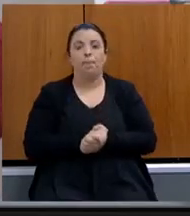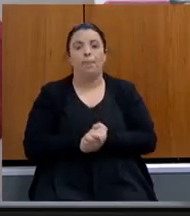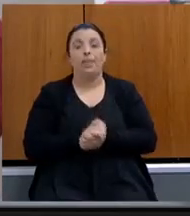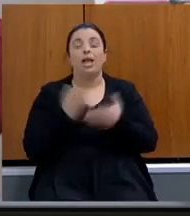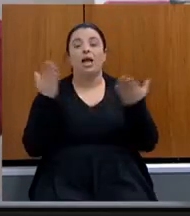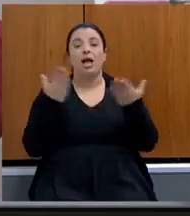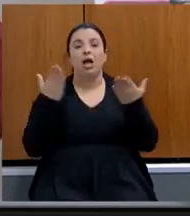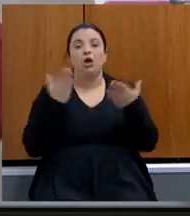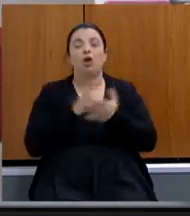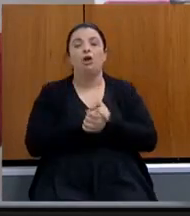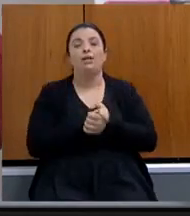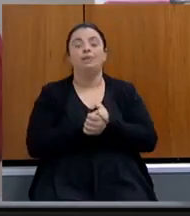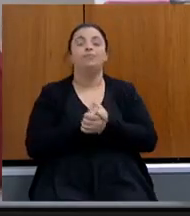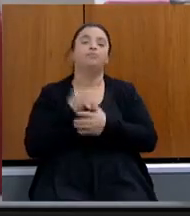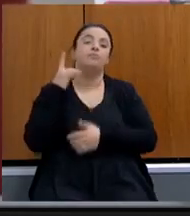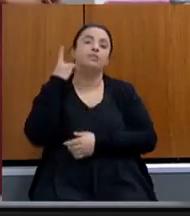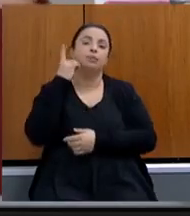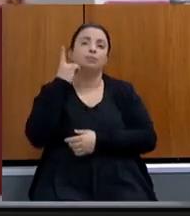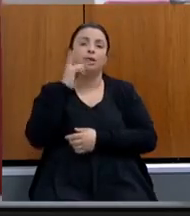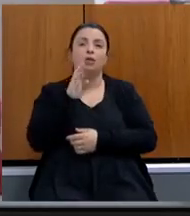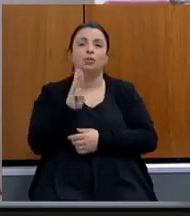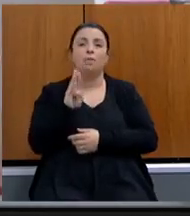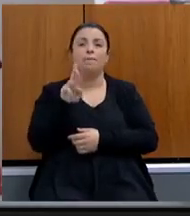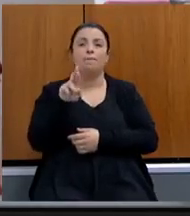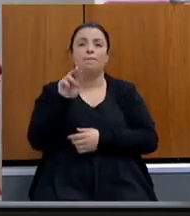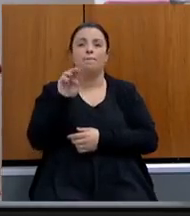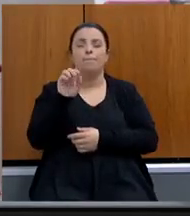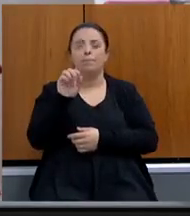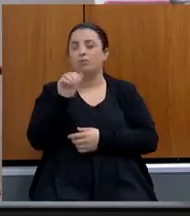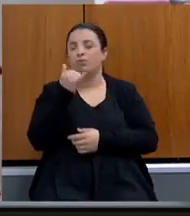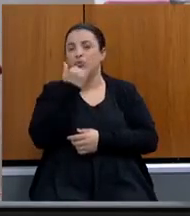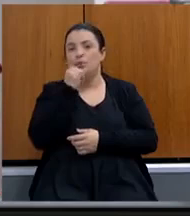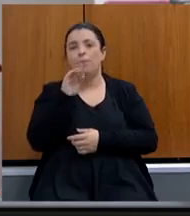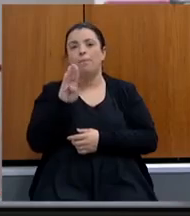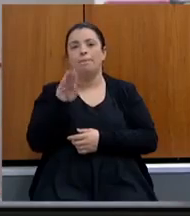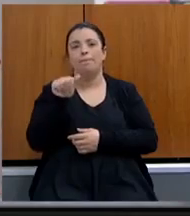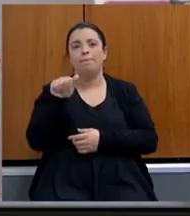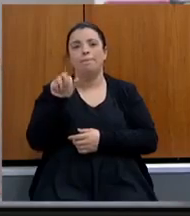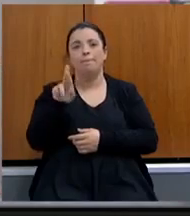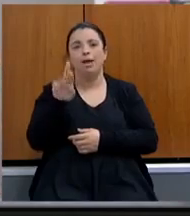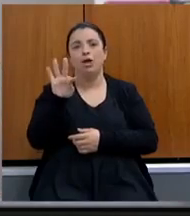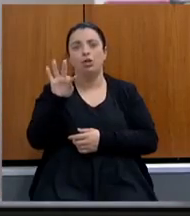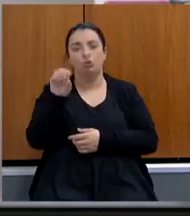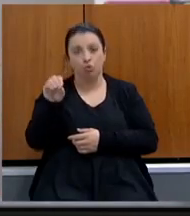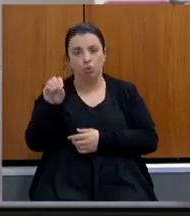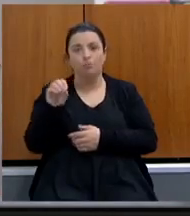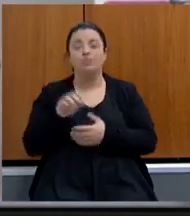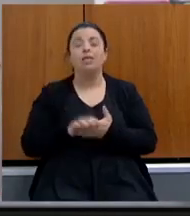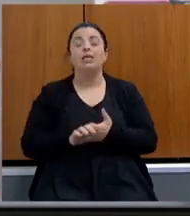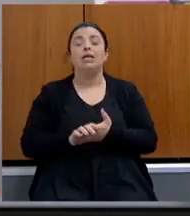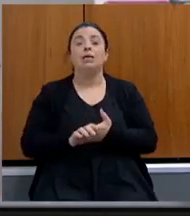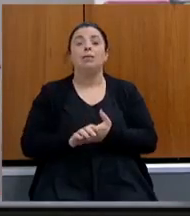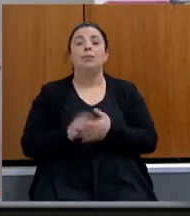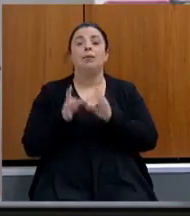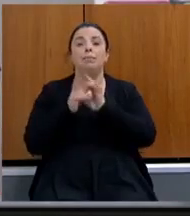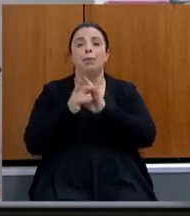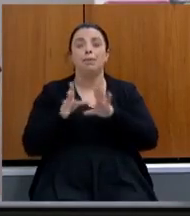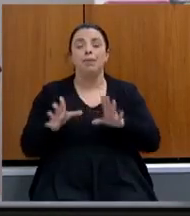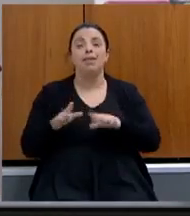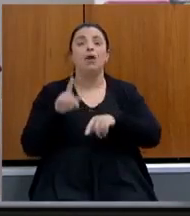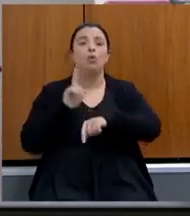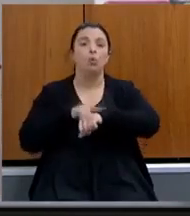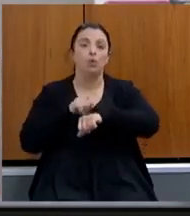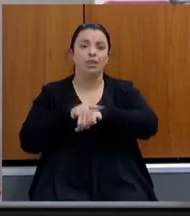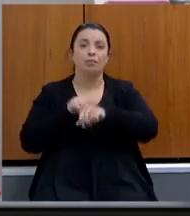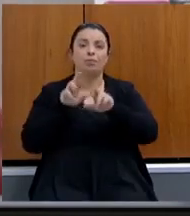as considerações o deputado Battle mas antes Deputado me permita prorrogar de ofício o tempo dessa